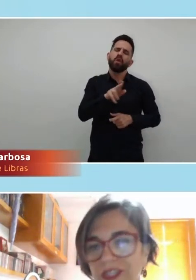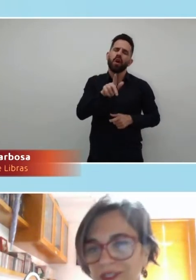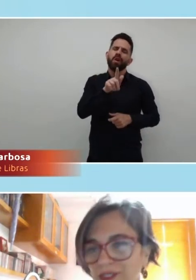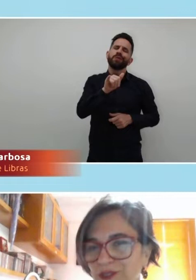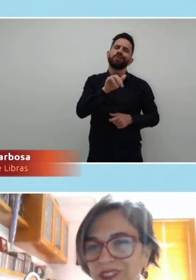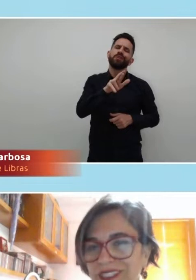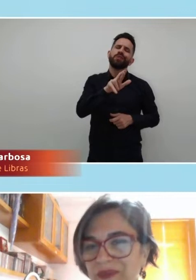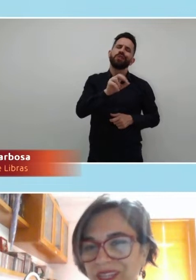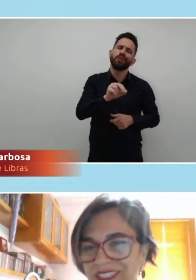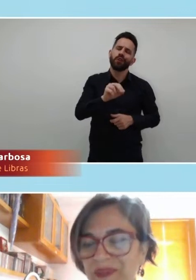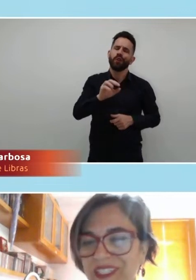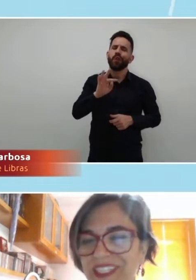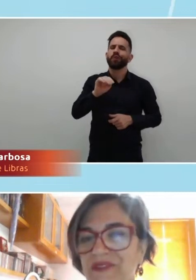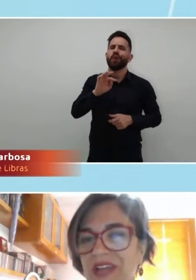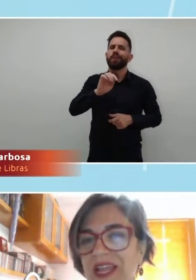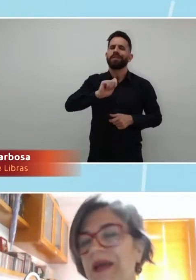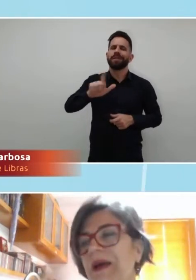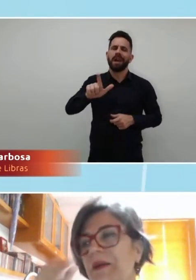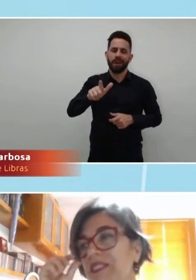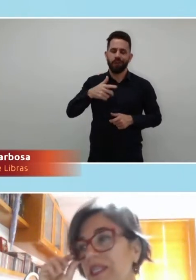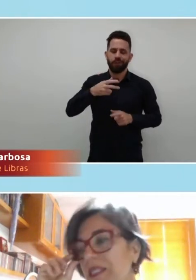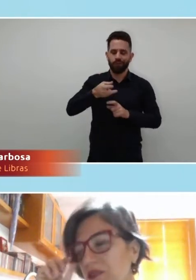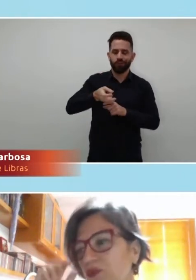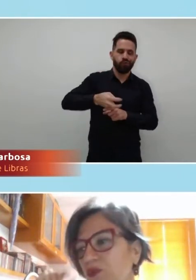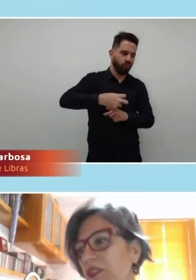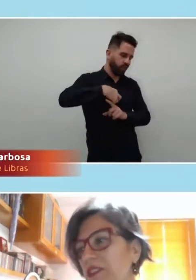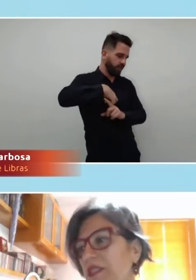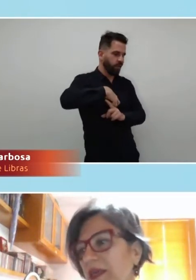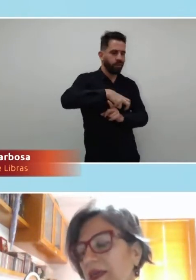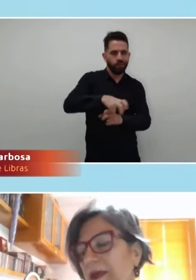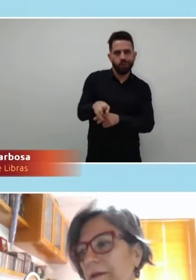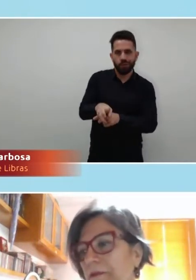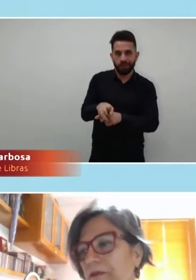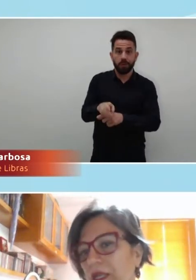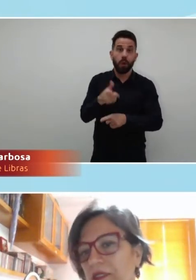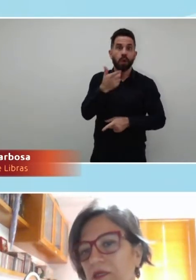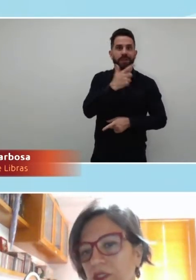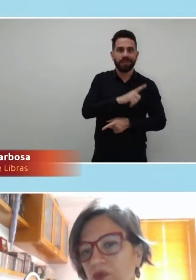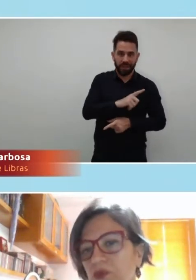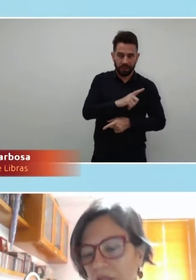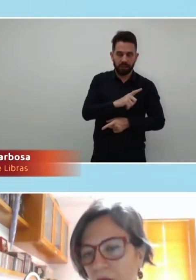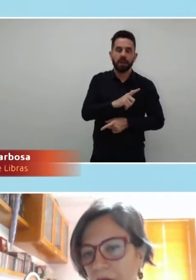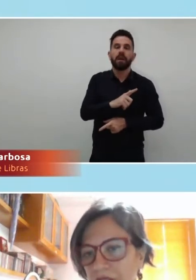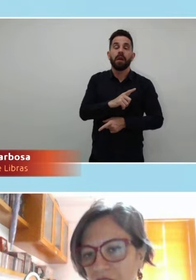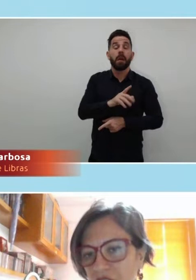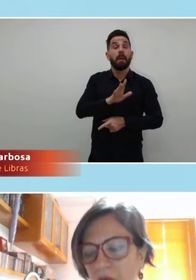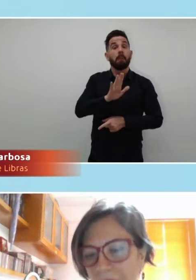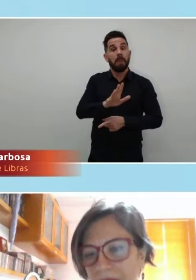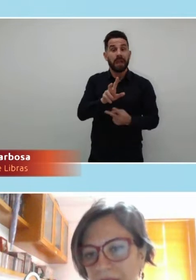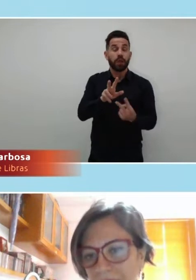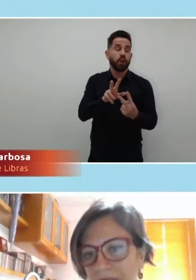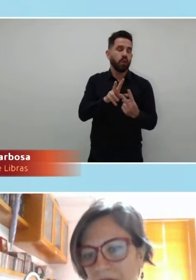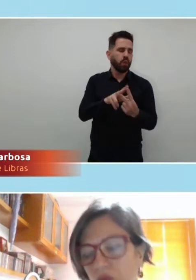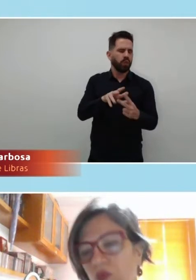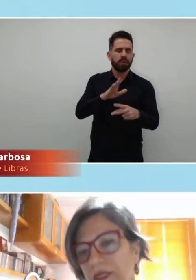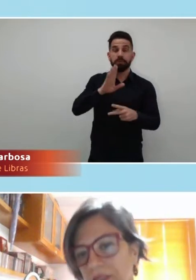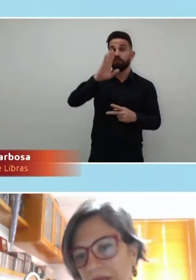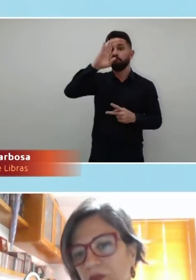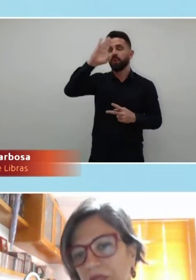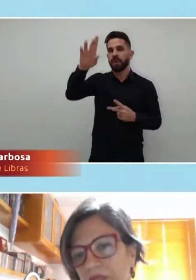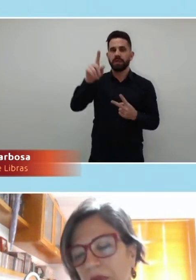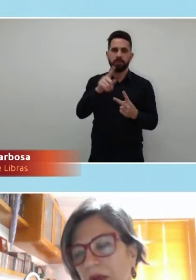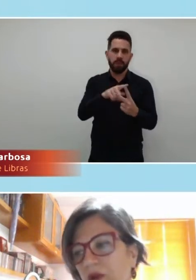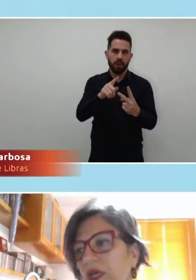de questões que eu até poderia falar, mas essas são são as duas que eu penso que chamam mais atenção: o